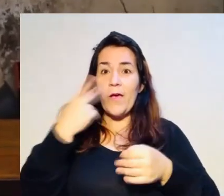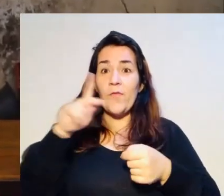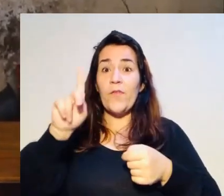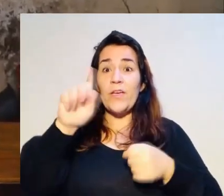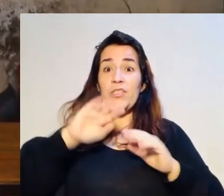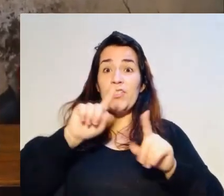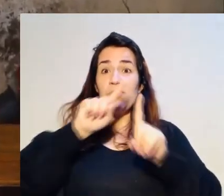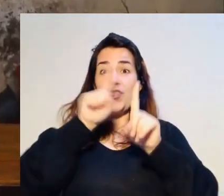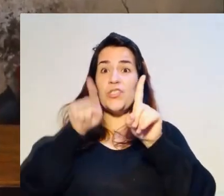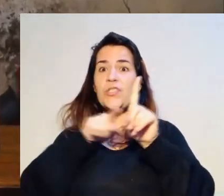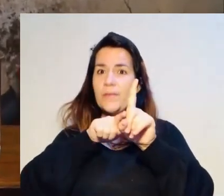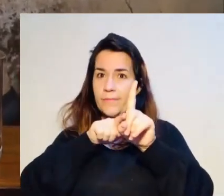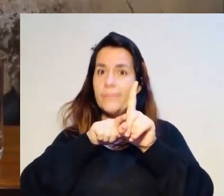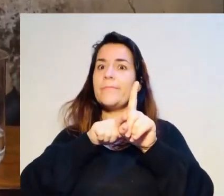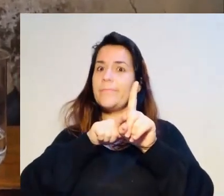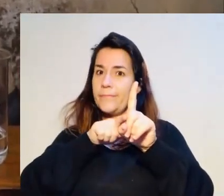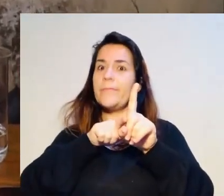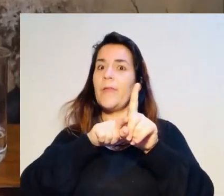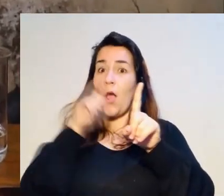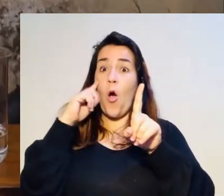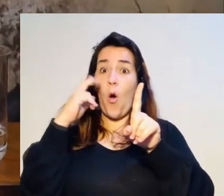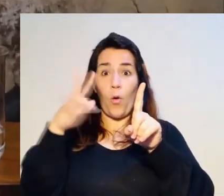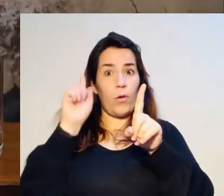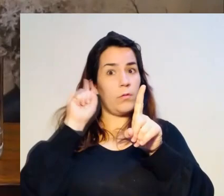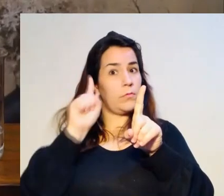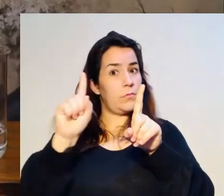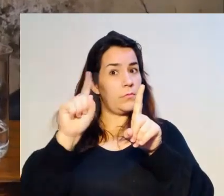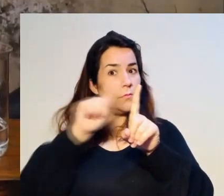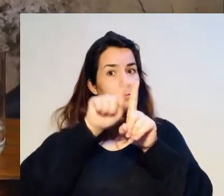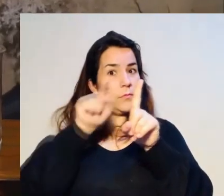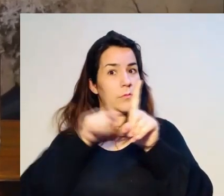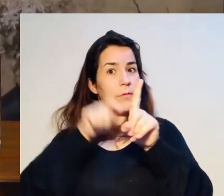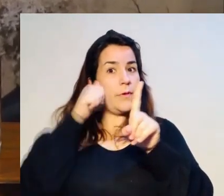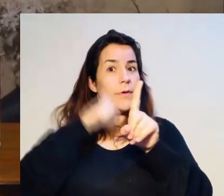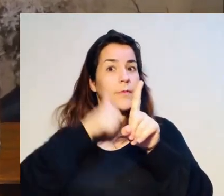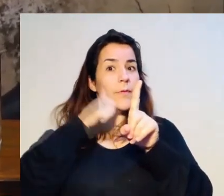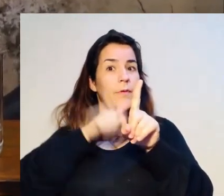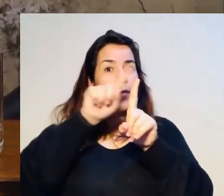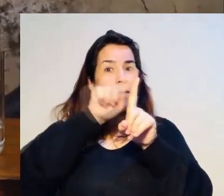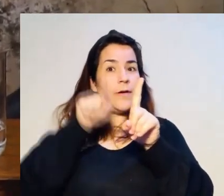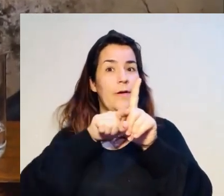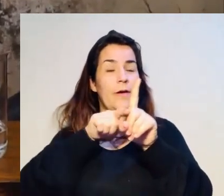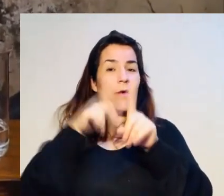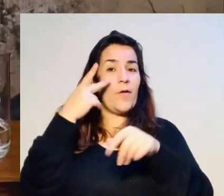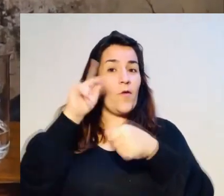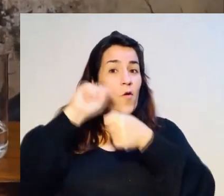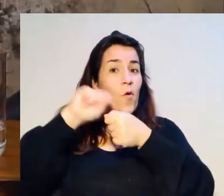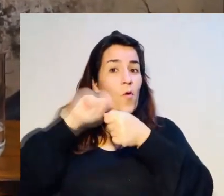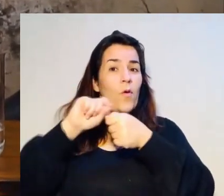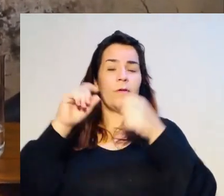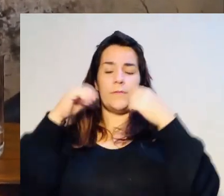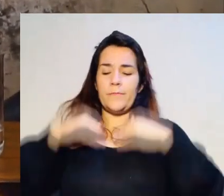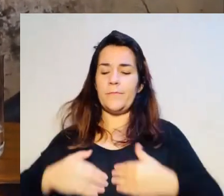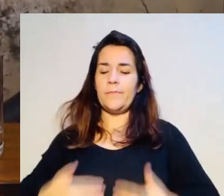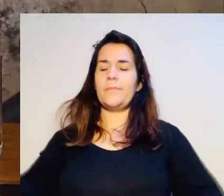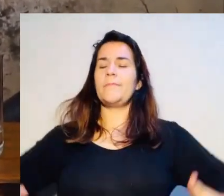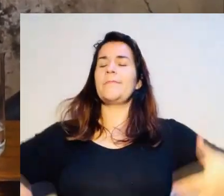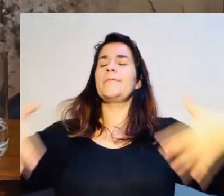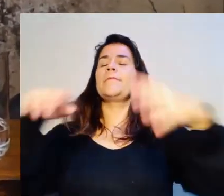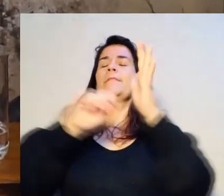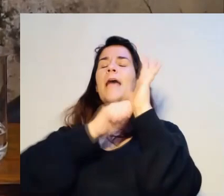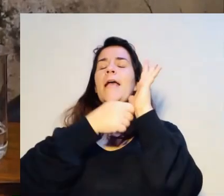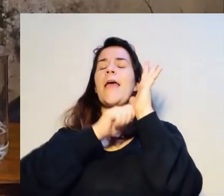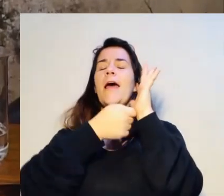com gestantes. Olha que delicado. Trabalhar com as mulheres que estão servindo como um solo meio